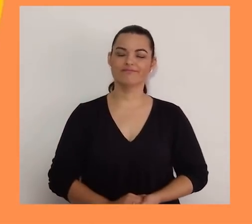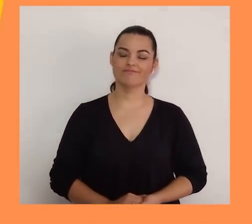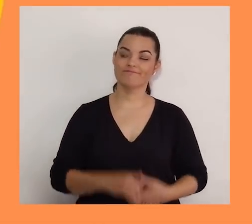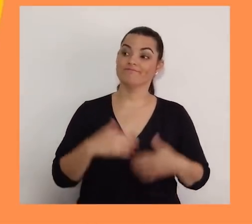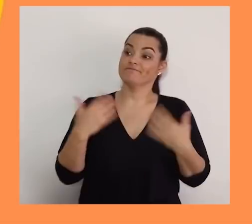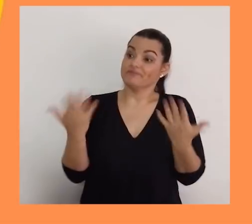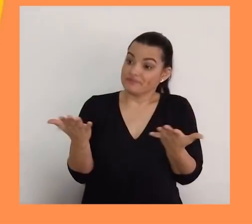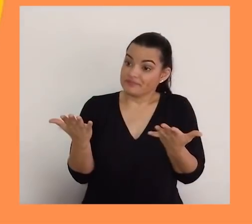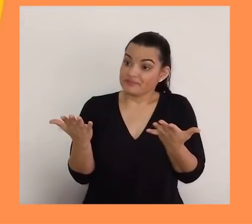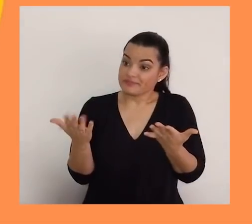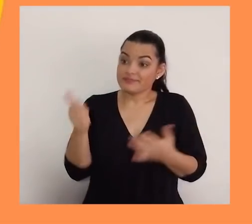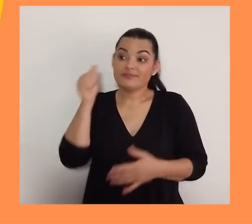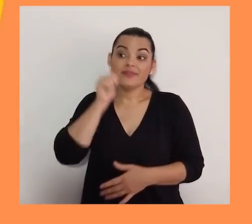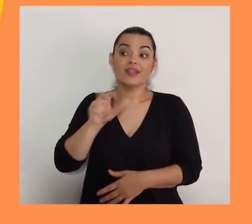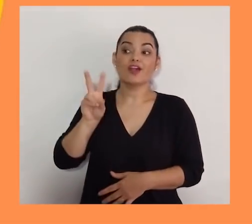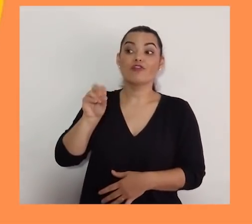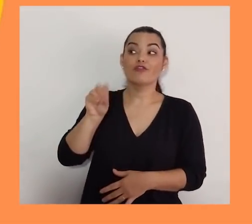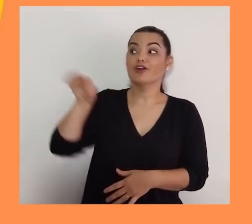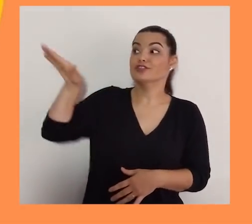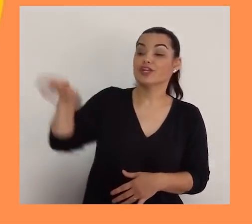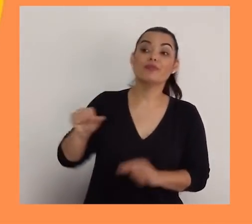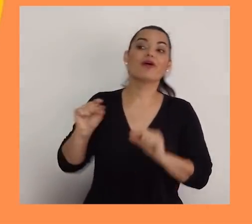Puxa que puxa.